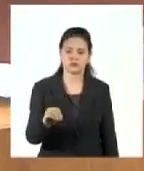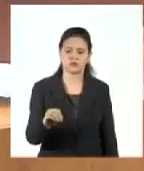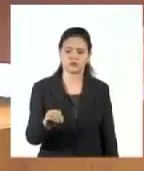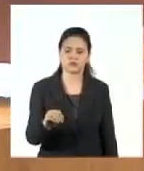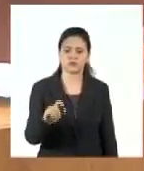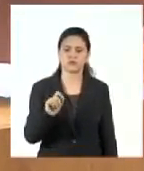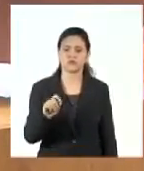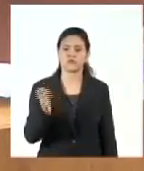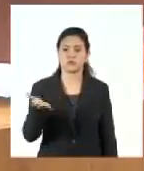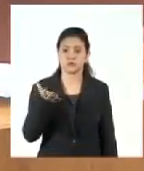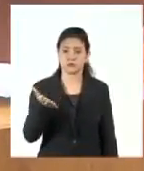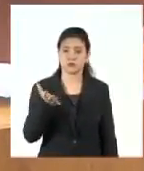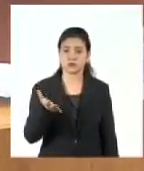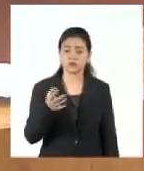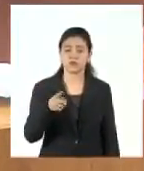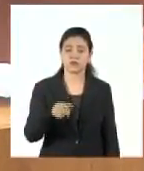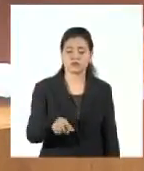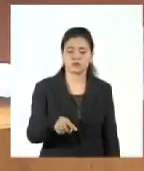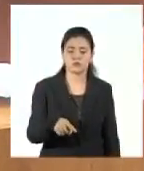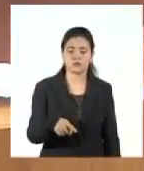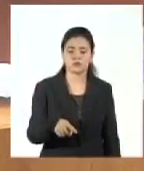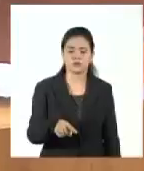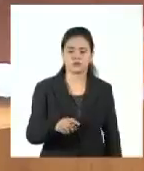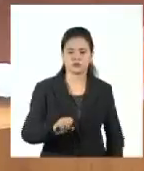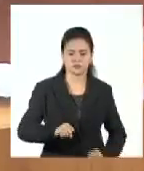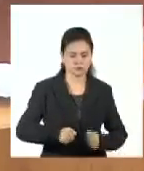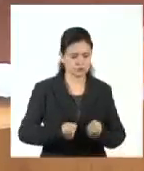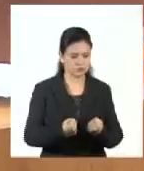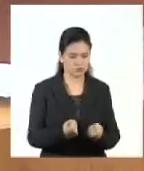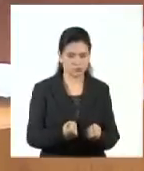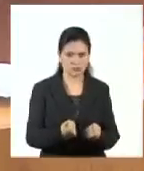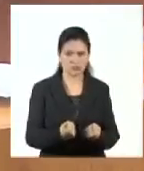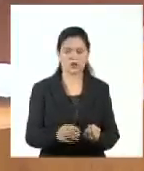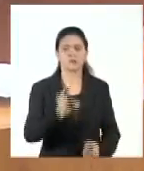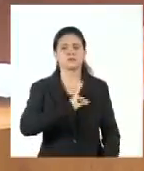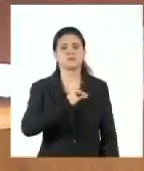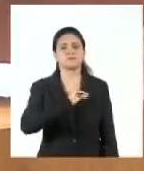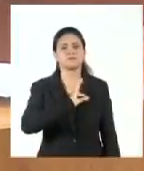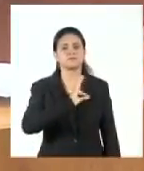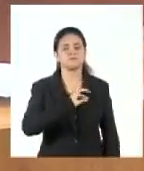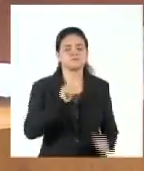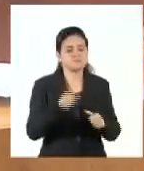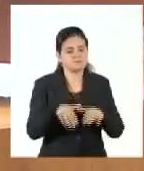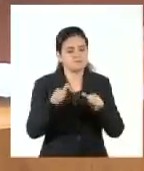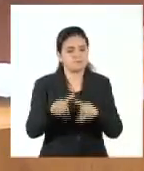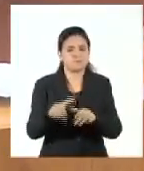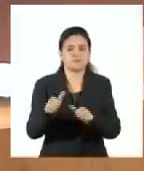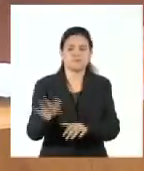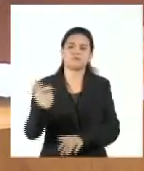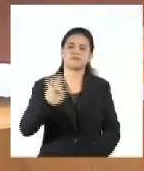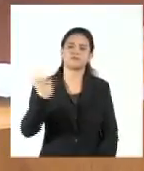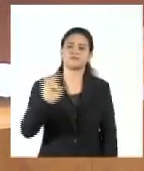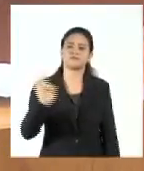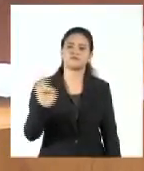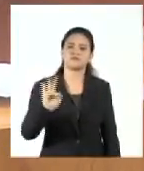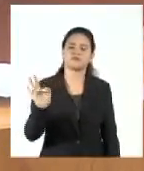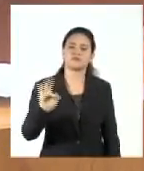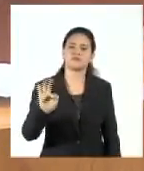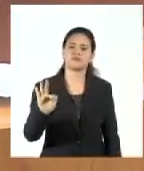querer que a Força Nacional venha para o Maranhão, porque acham que não tem justificativa de vir.